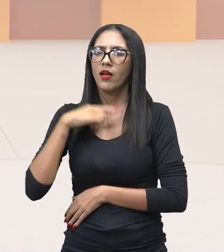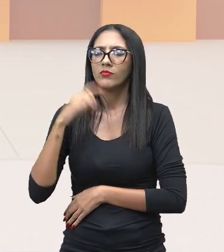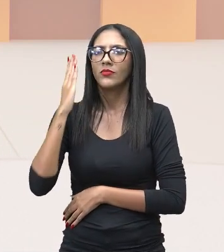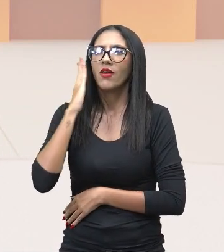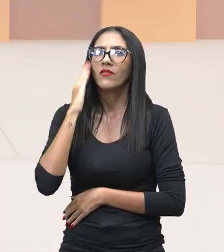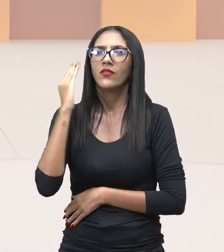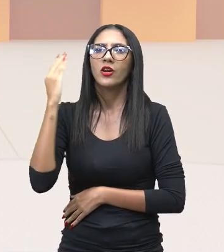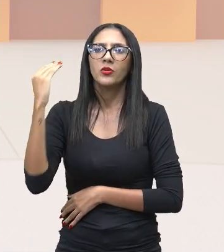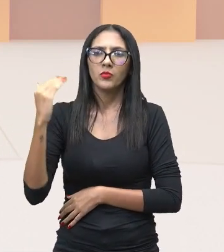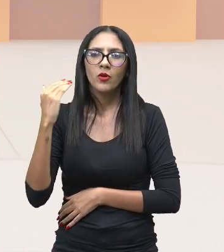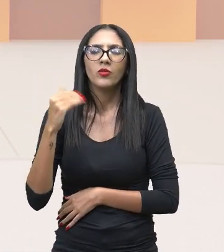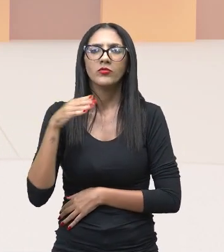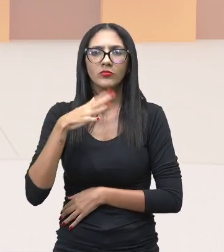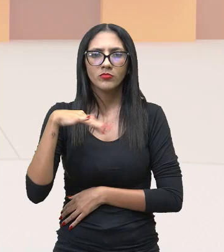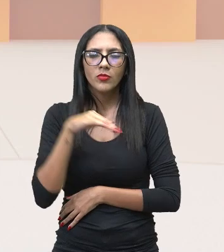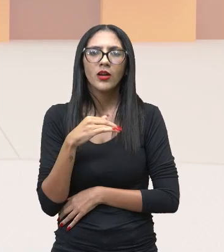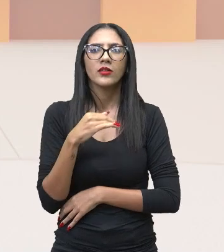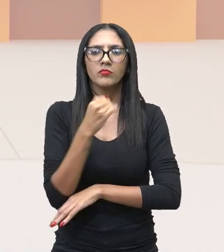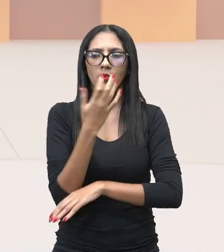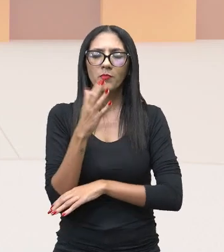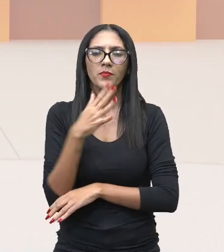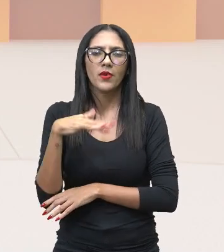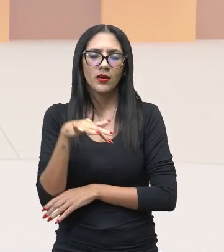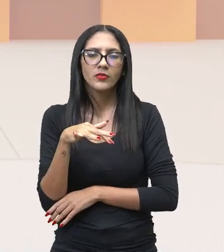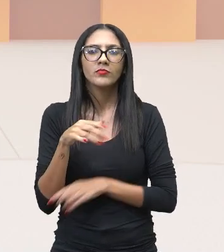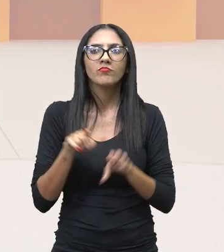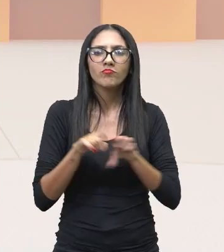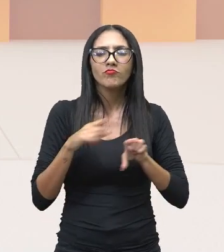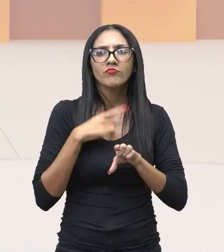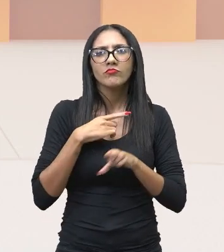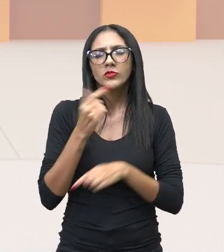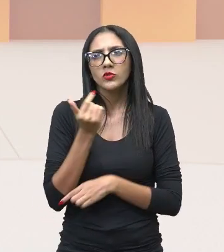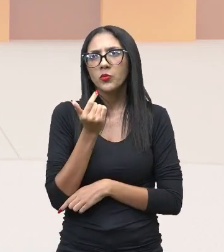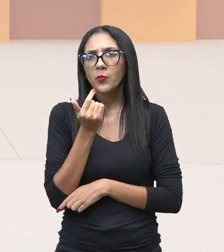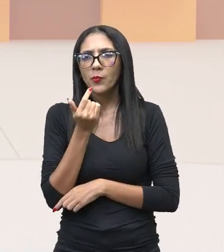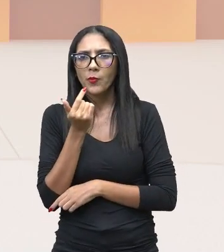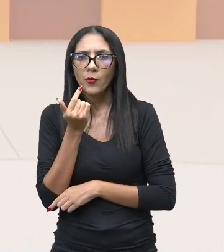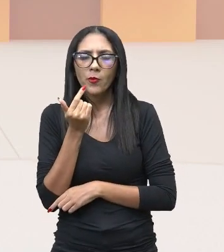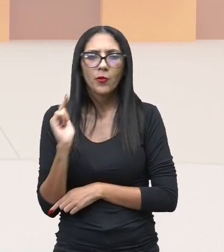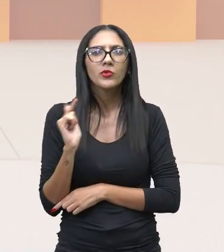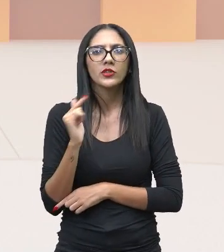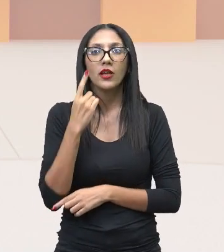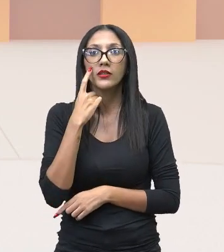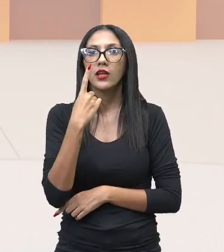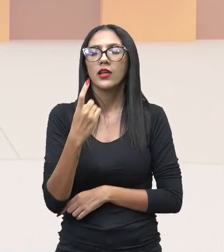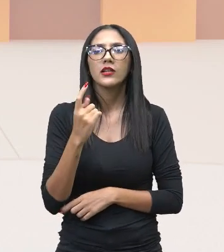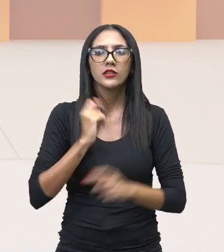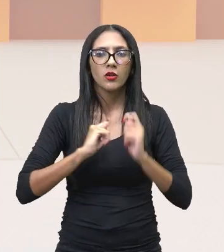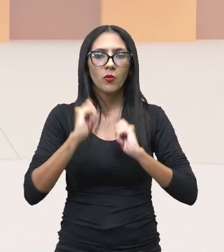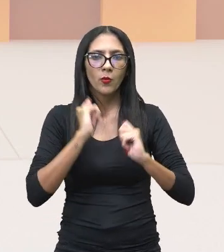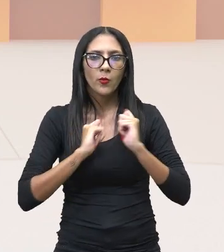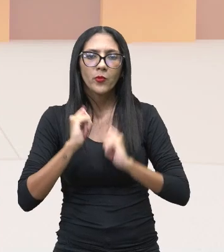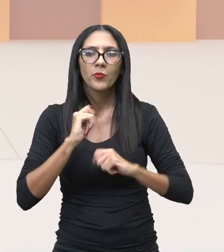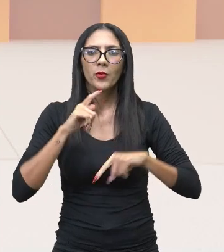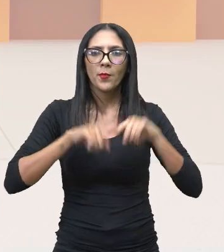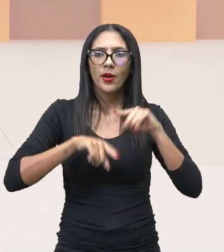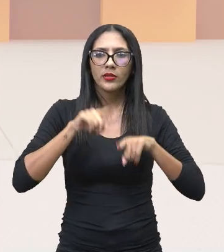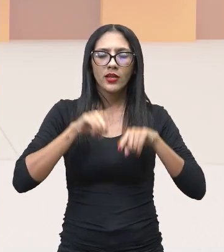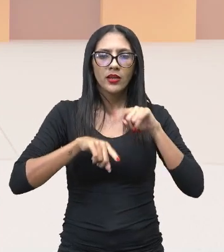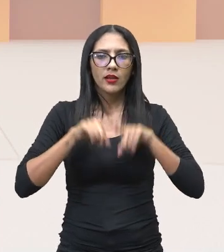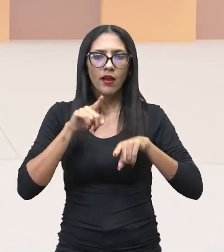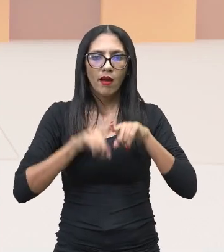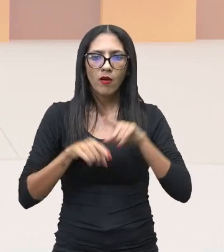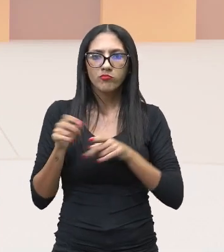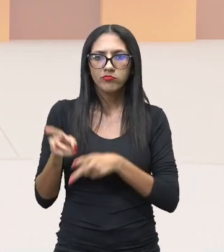né, questão lá de Serra Pelada, mas também de outras produções econômicas, né, como é o caso do manganês, do cobre, do níquel,